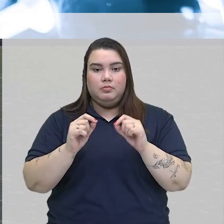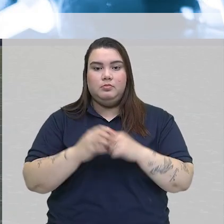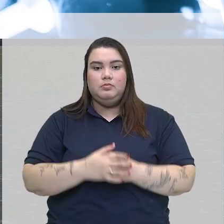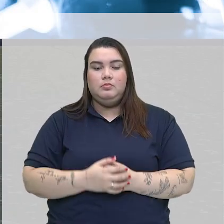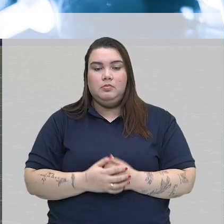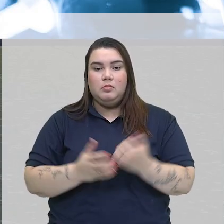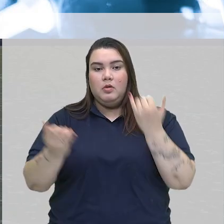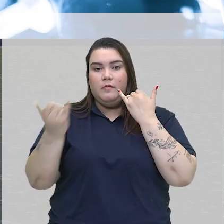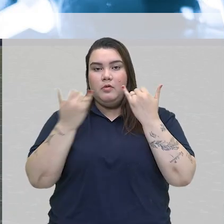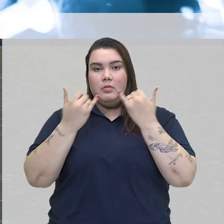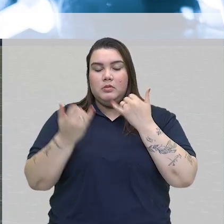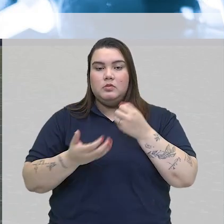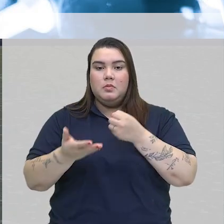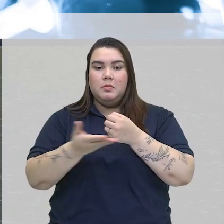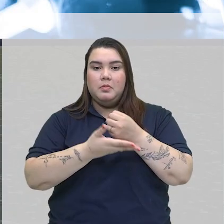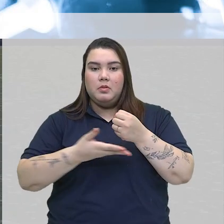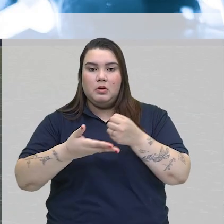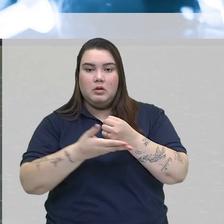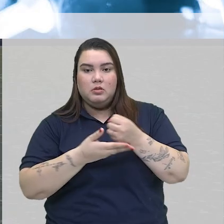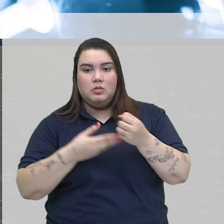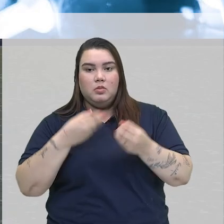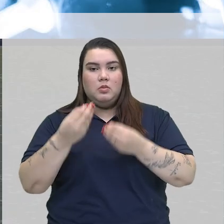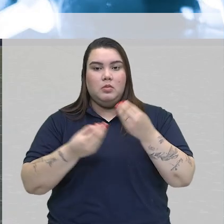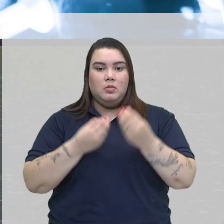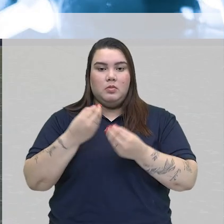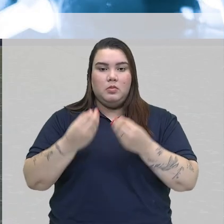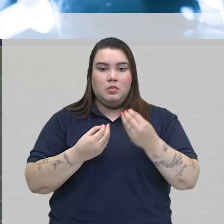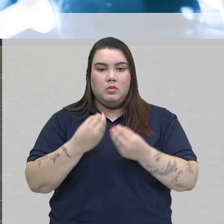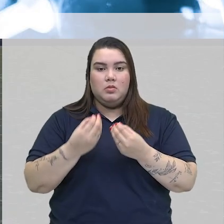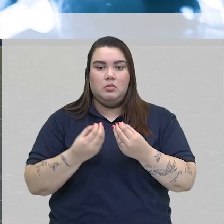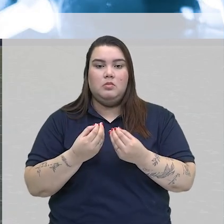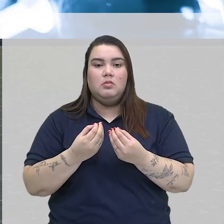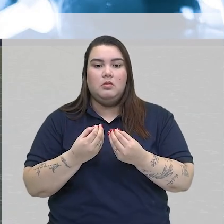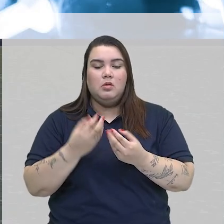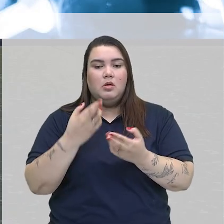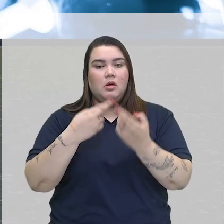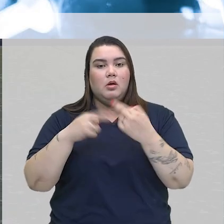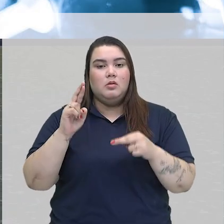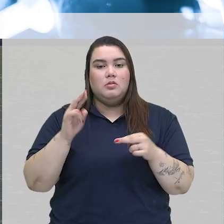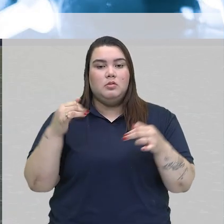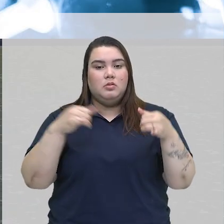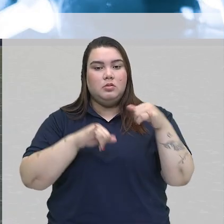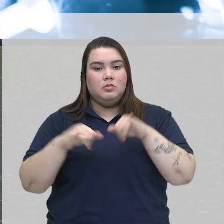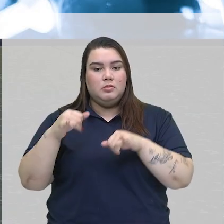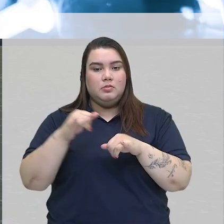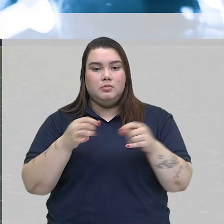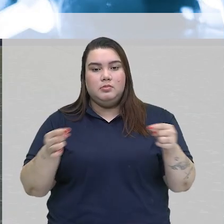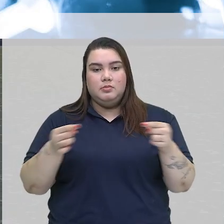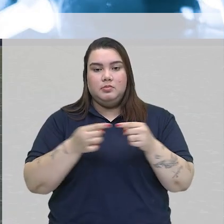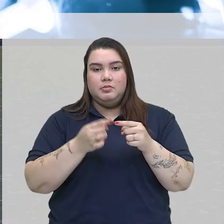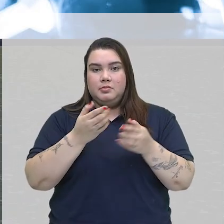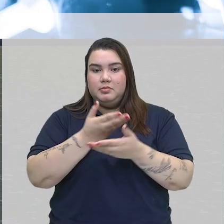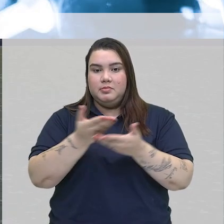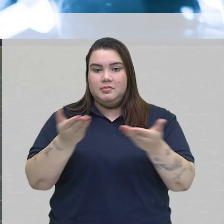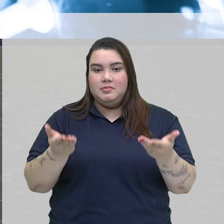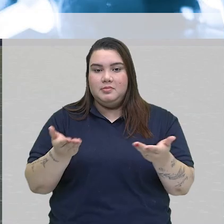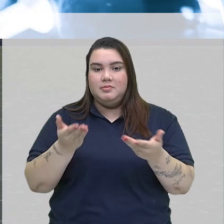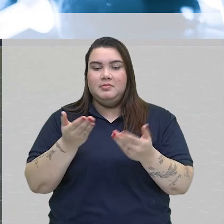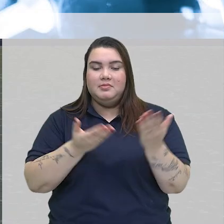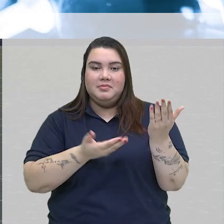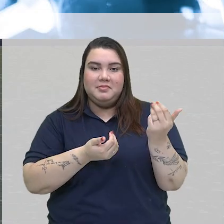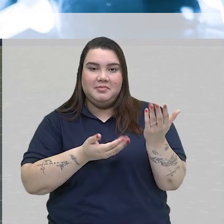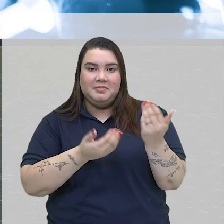noções, básicas de como que ocorrem reações químicas para vocês, meus